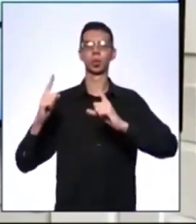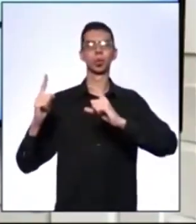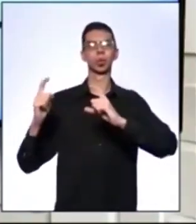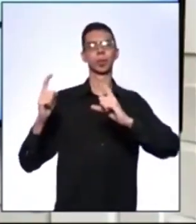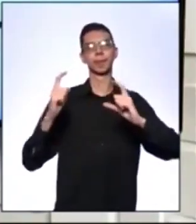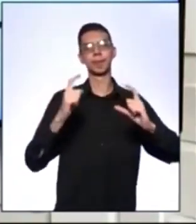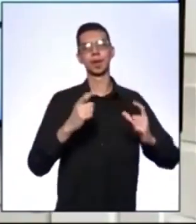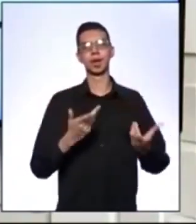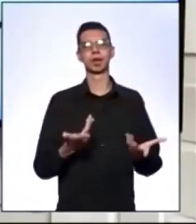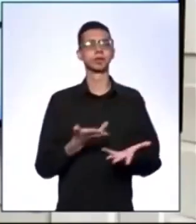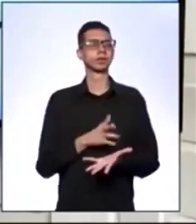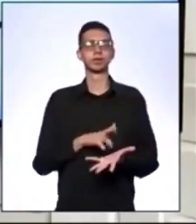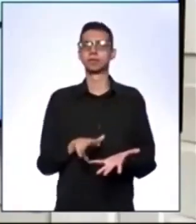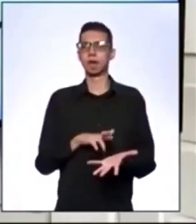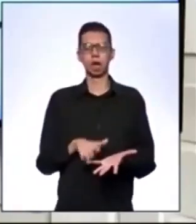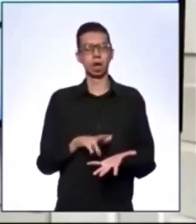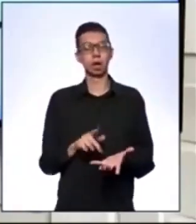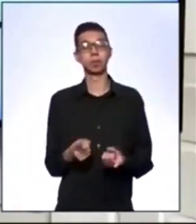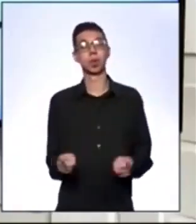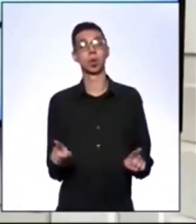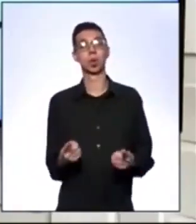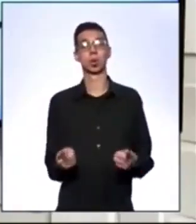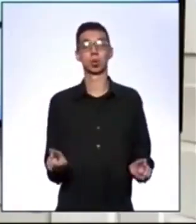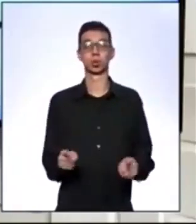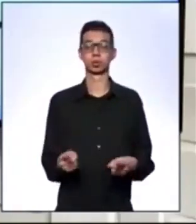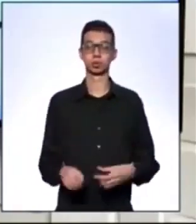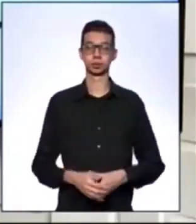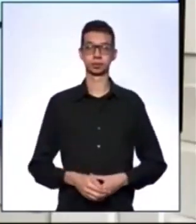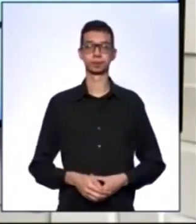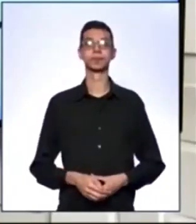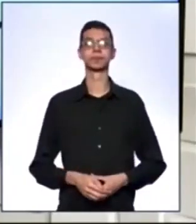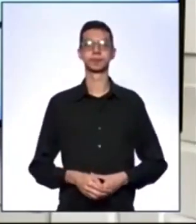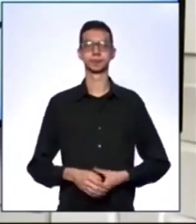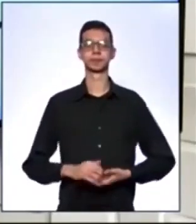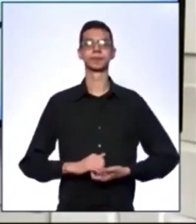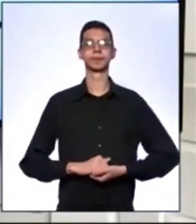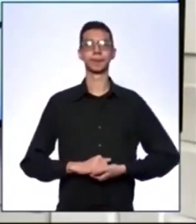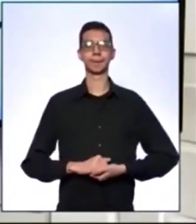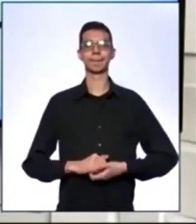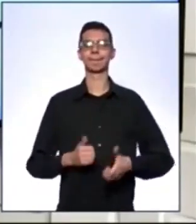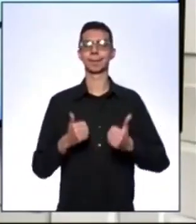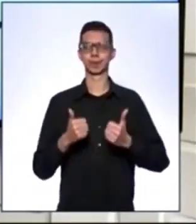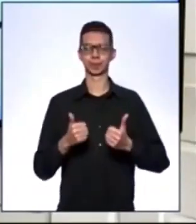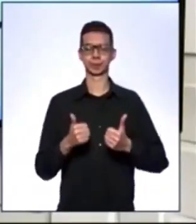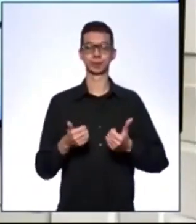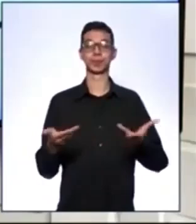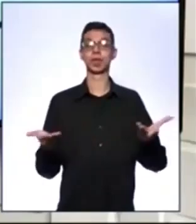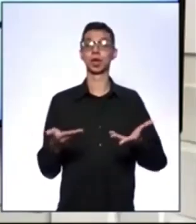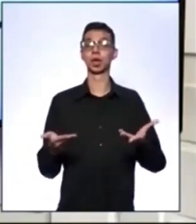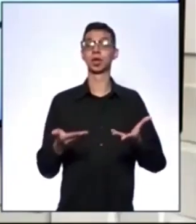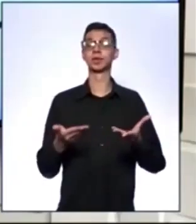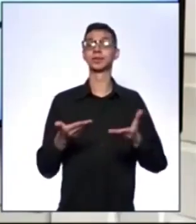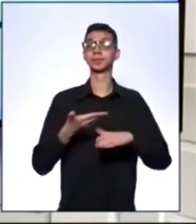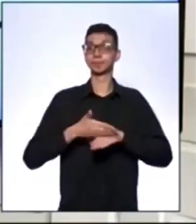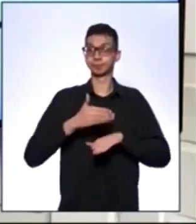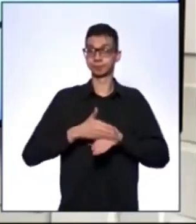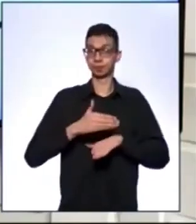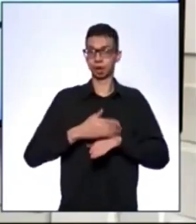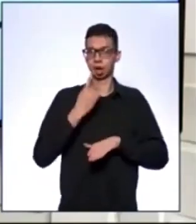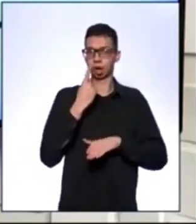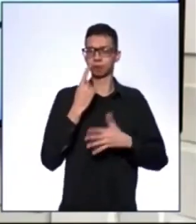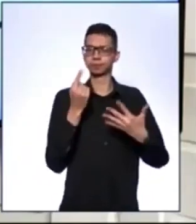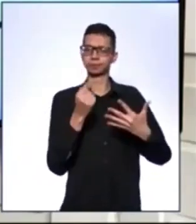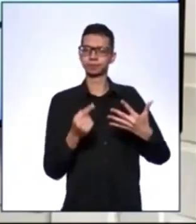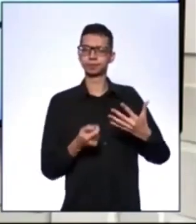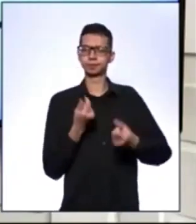de música, bens materiais e imateriais, em resumo. Muito bem. Vamos fazer uns exercíciozinhos? Vamos ver umas